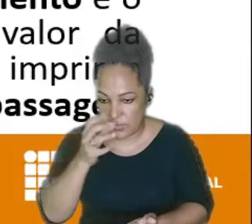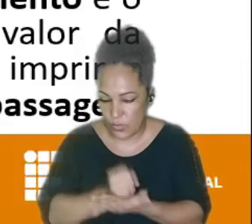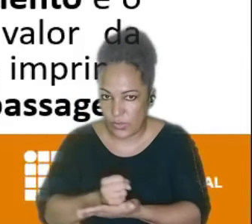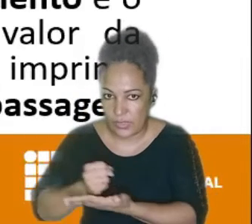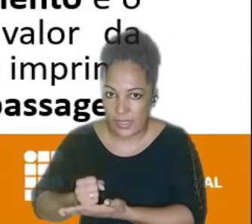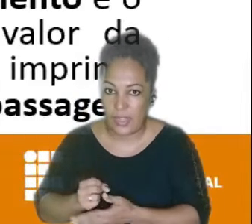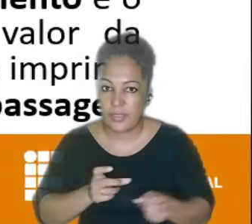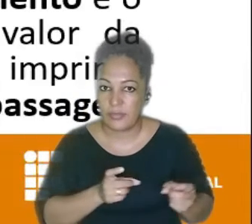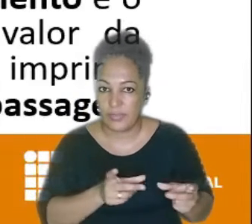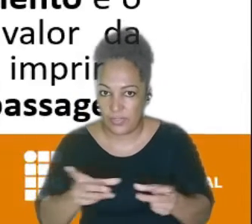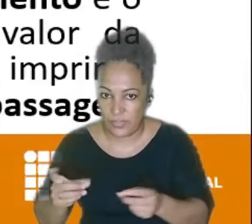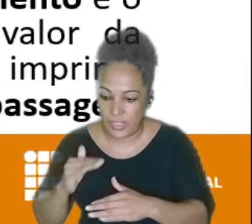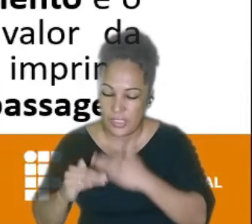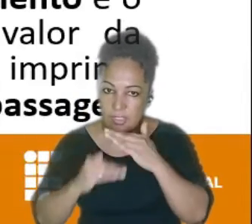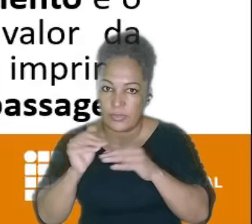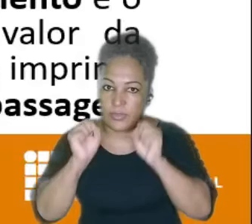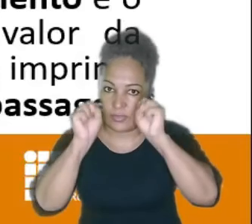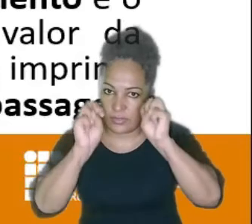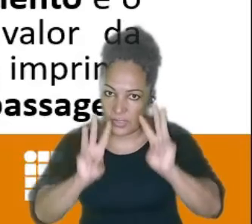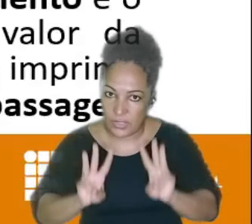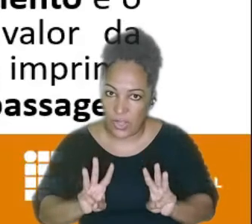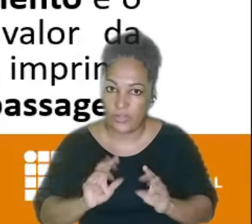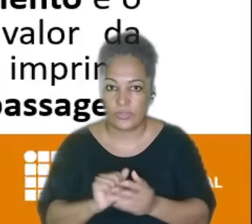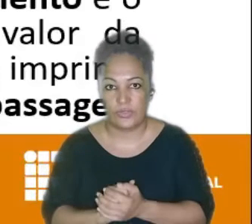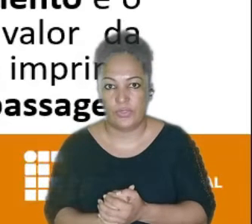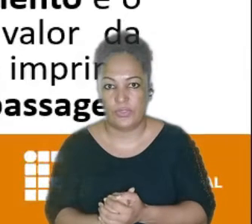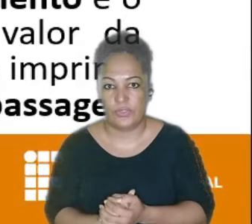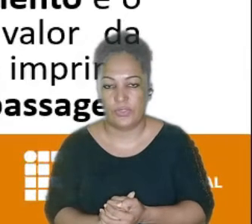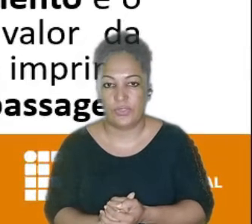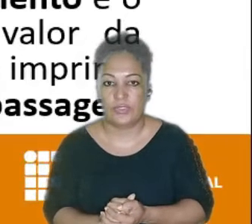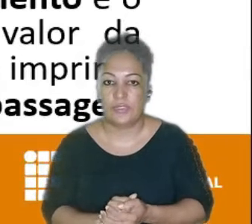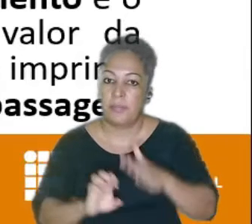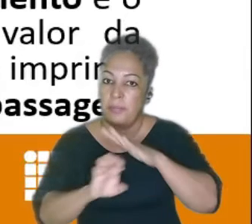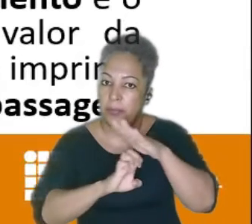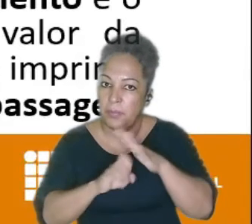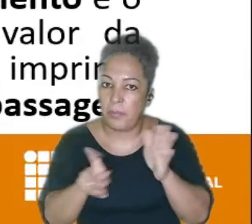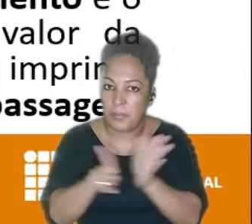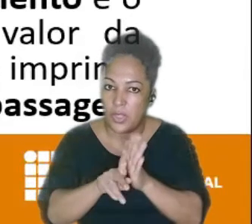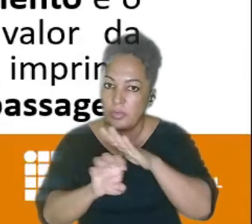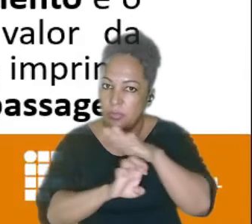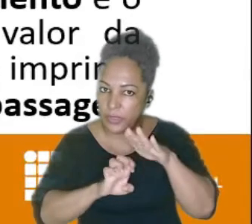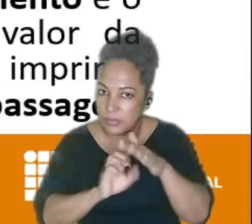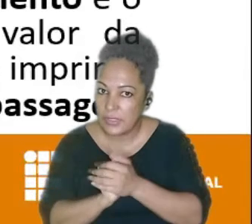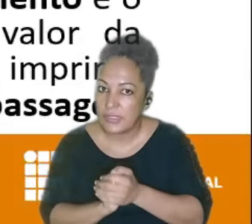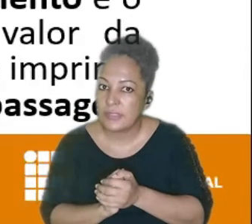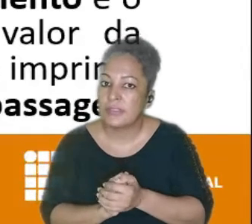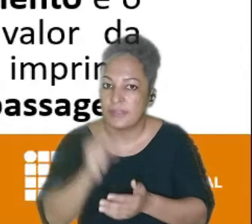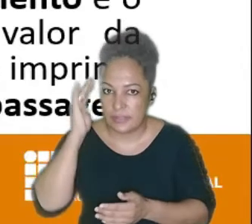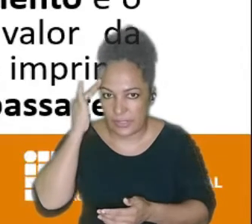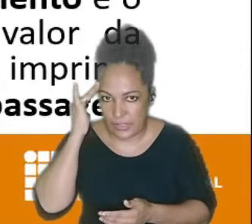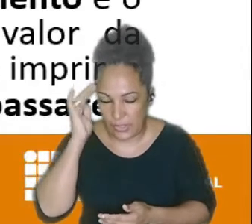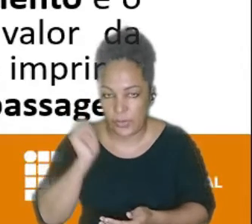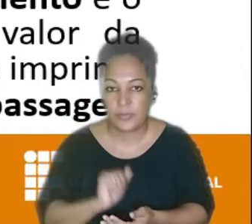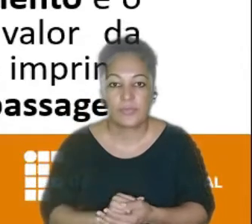ser contratados para trabalhar nos setores de desenvolvimento, para desenvolver normalmente sistemas comerciais. Essa é a